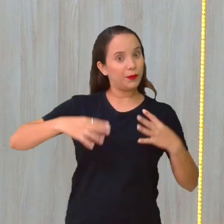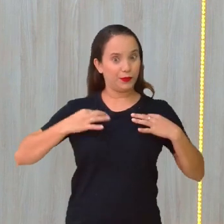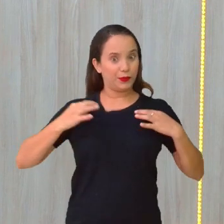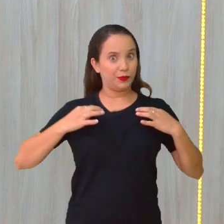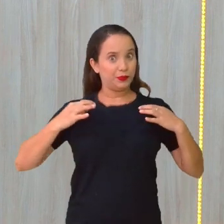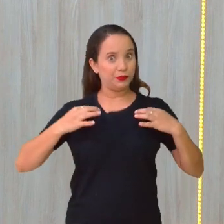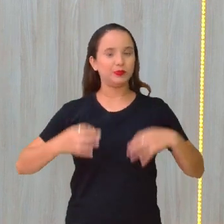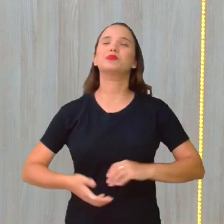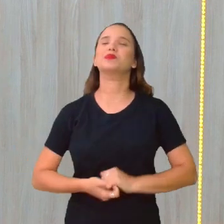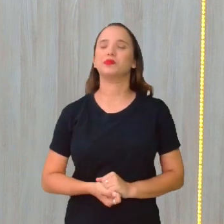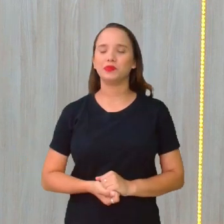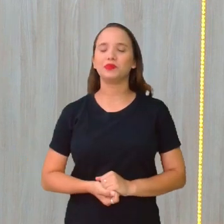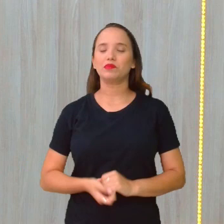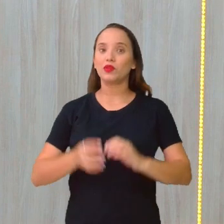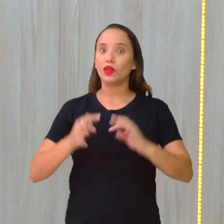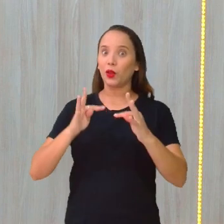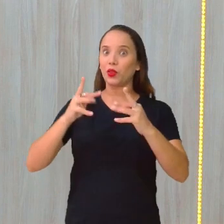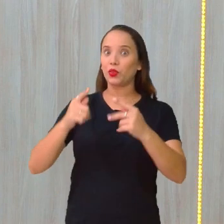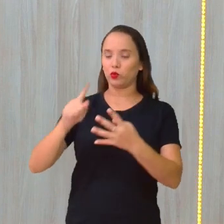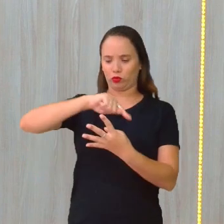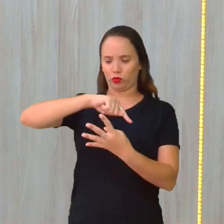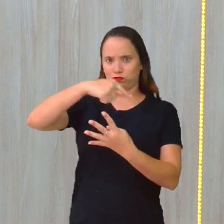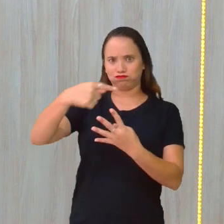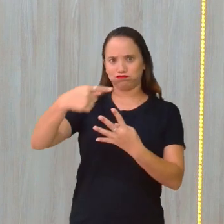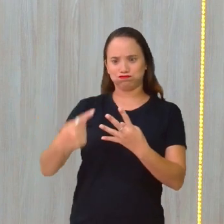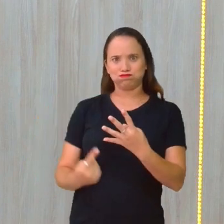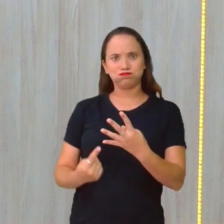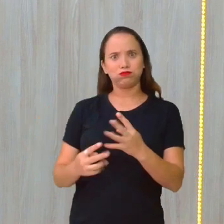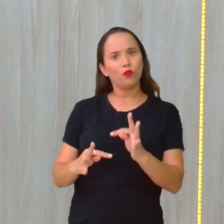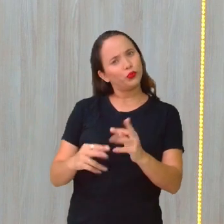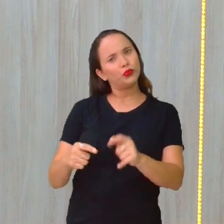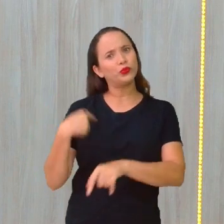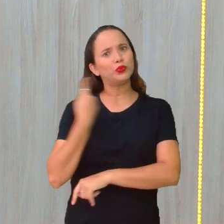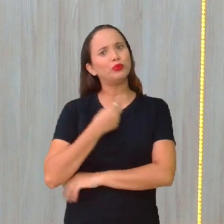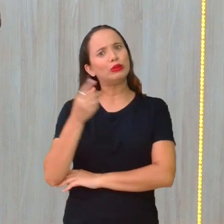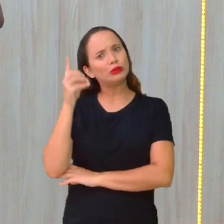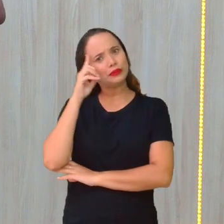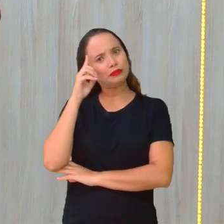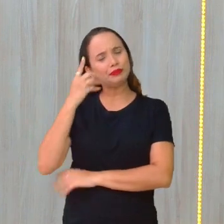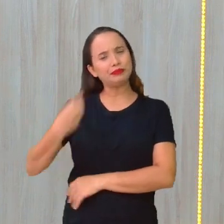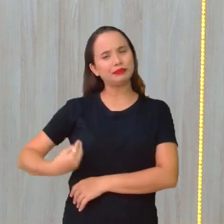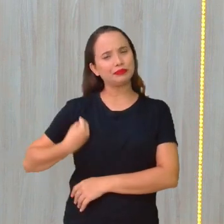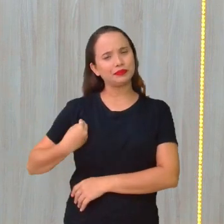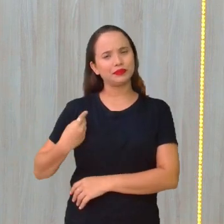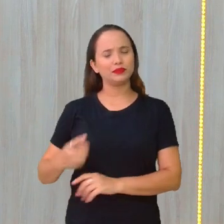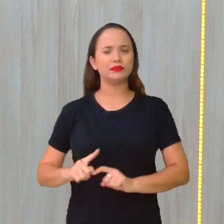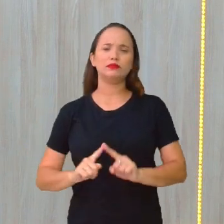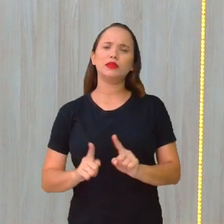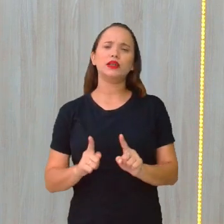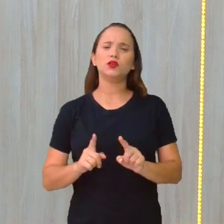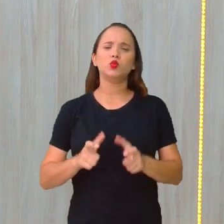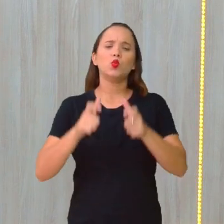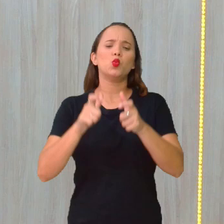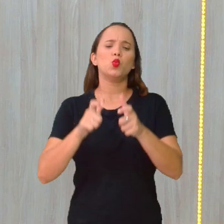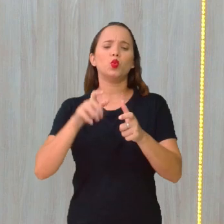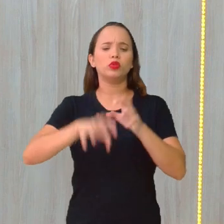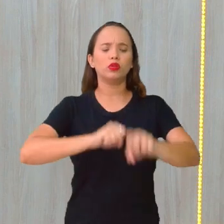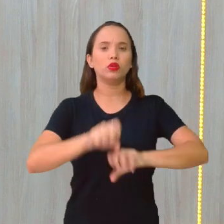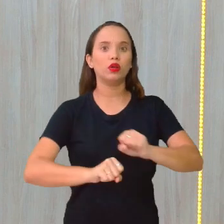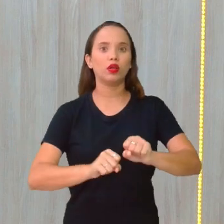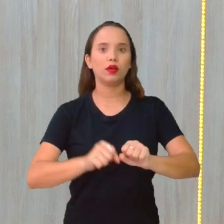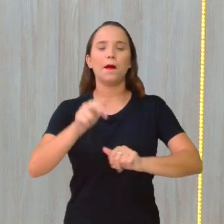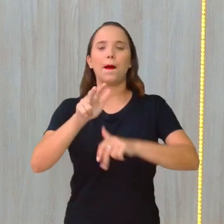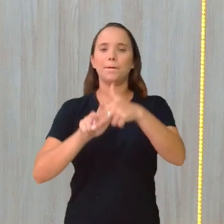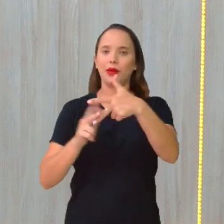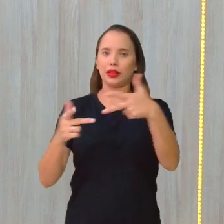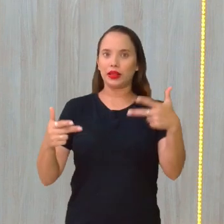vestimentas. Tudo isso nós precisamos no nosso dia a dia. E aí, de onde é que a gente tira tudo isso? A matéria-prima